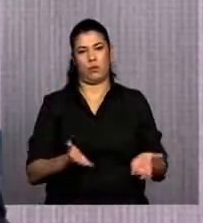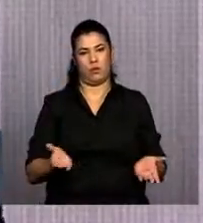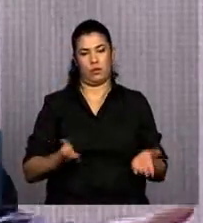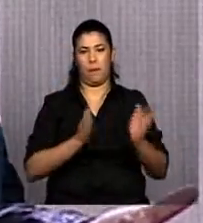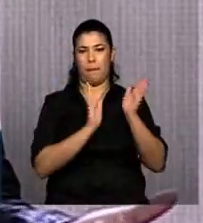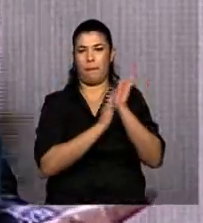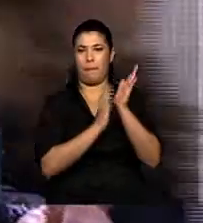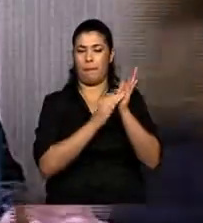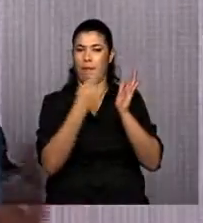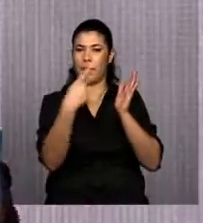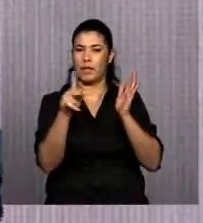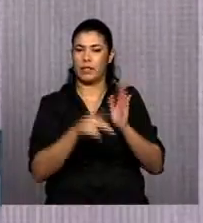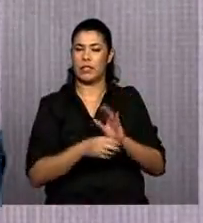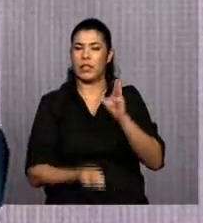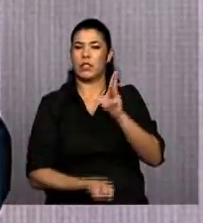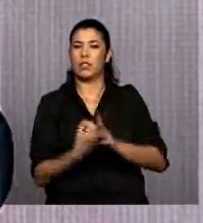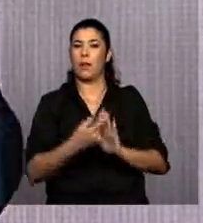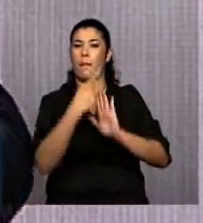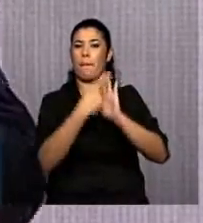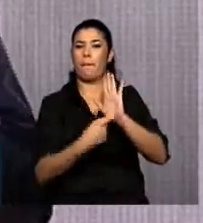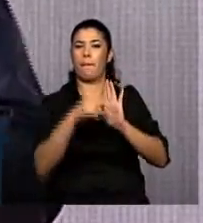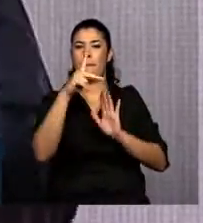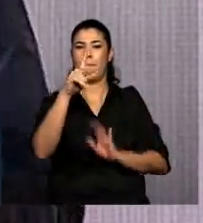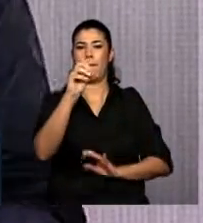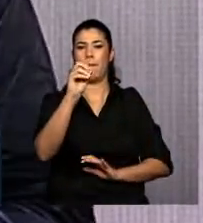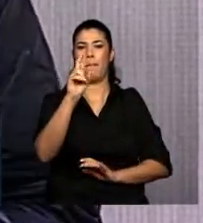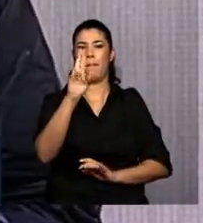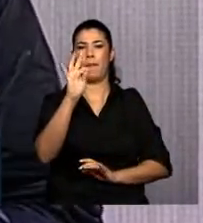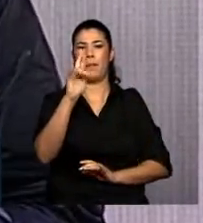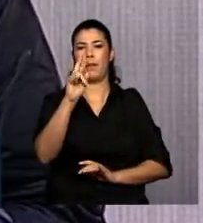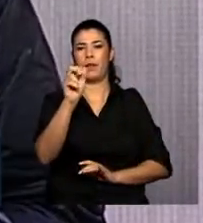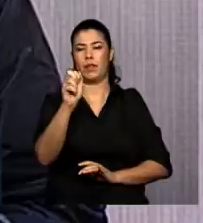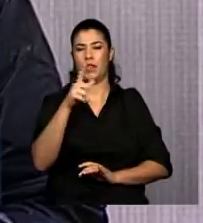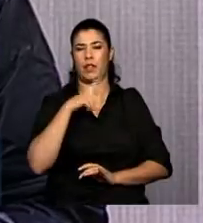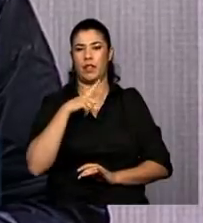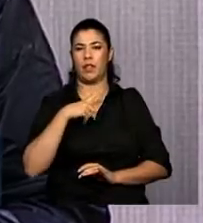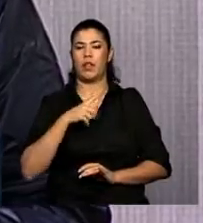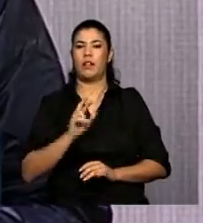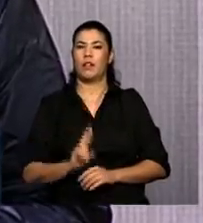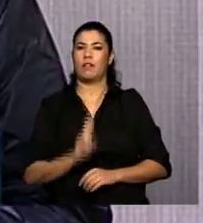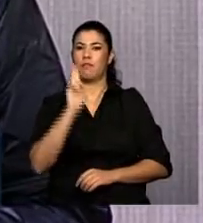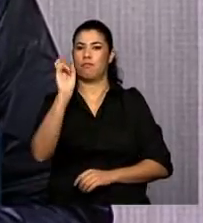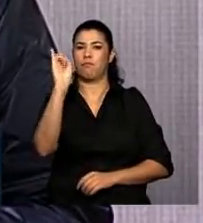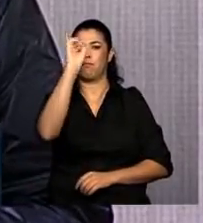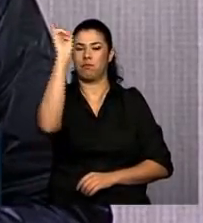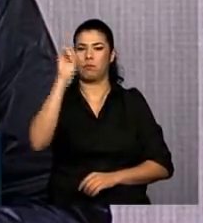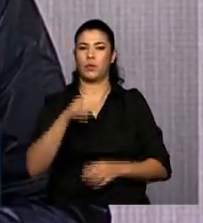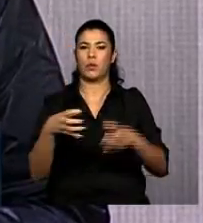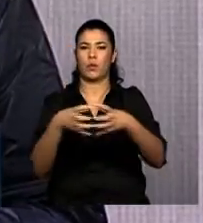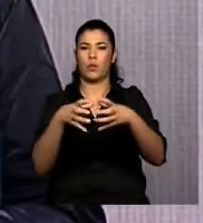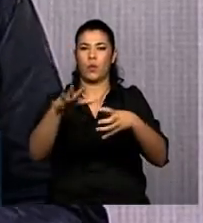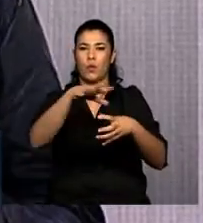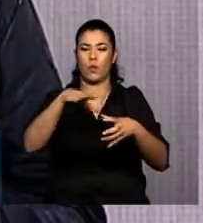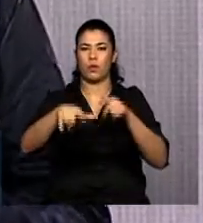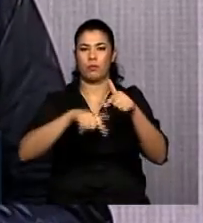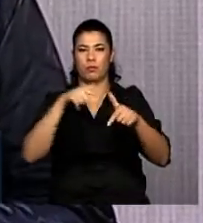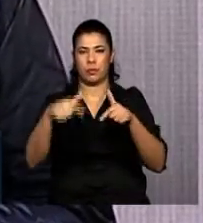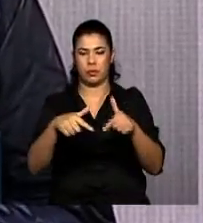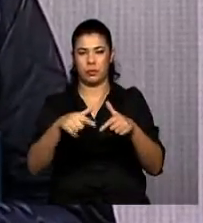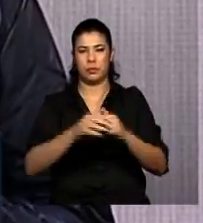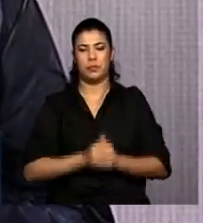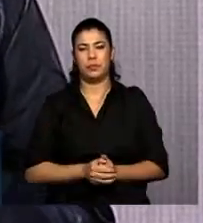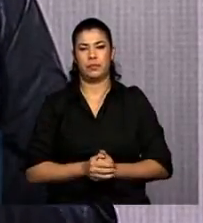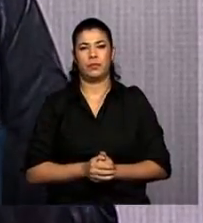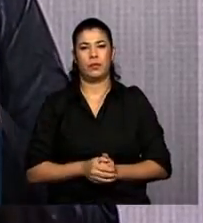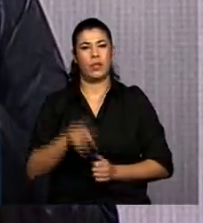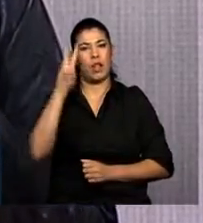questão da portaria, né? Porque ela vem respaldar a comissão existente. E lembrando também que a